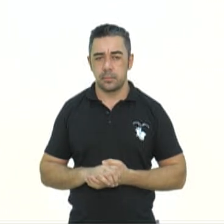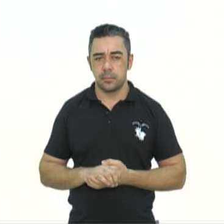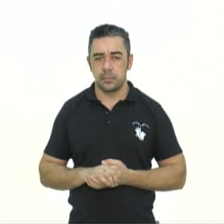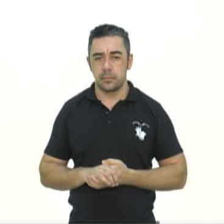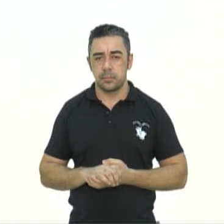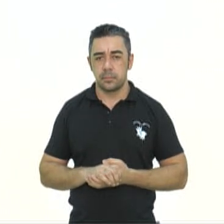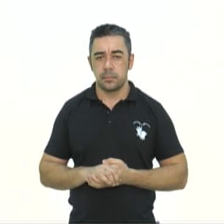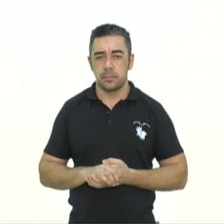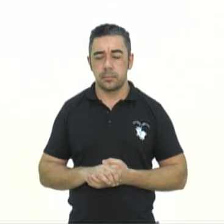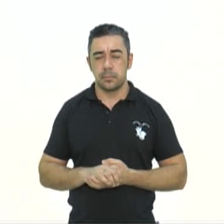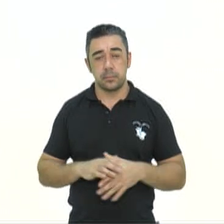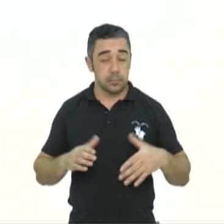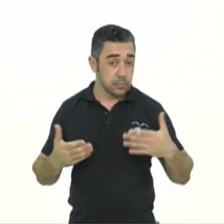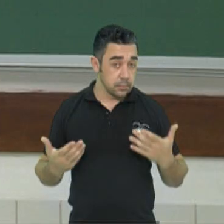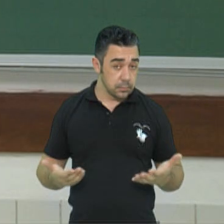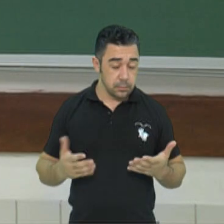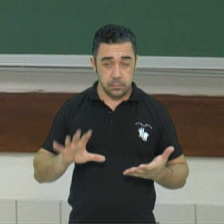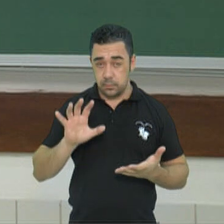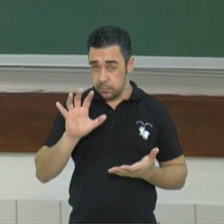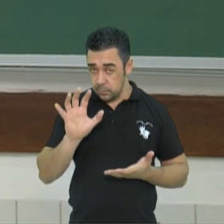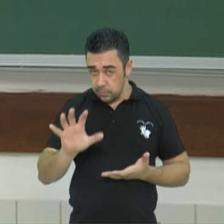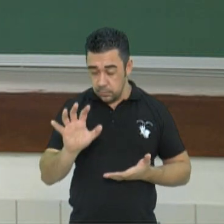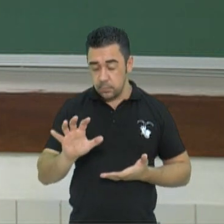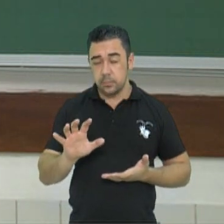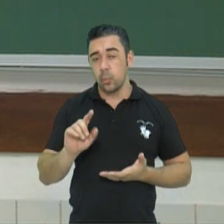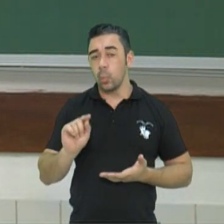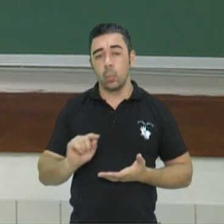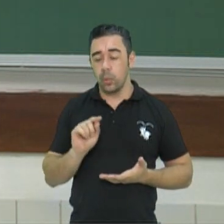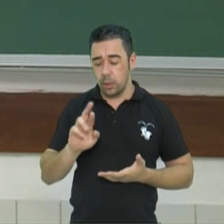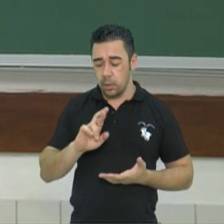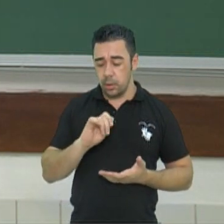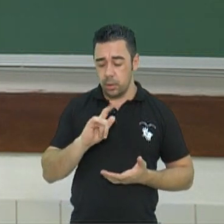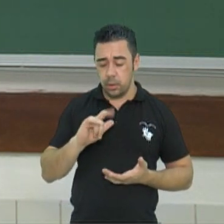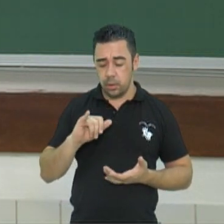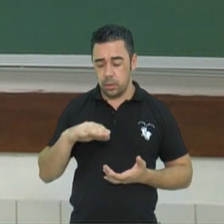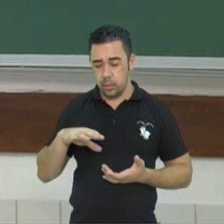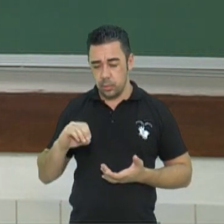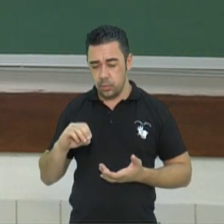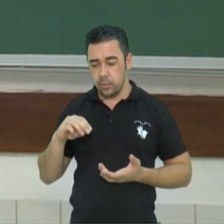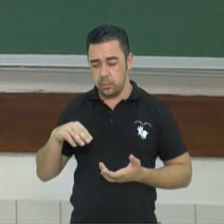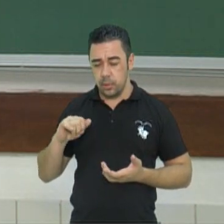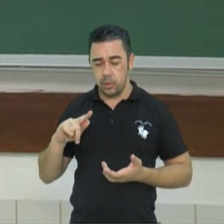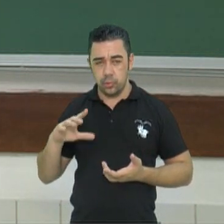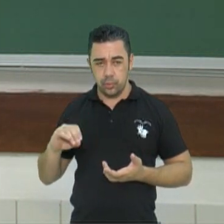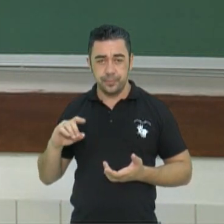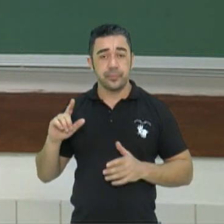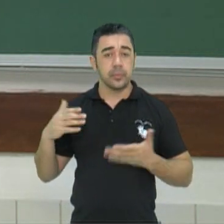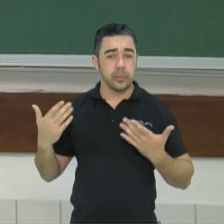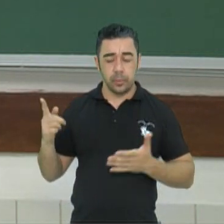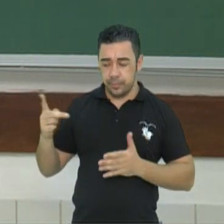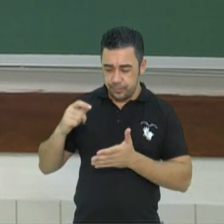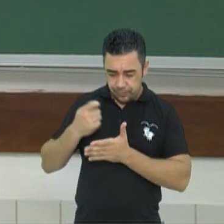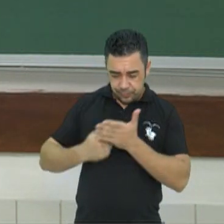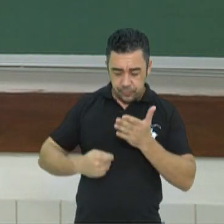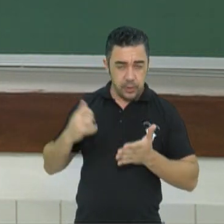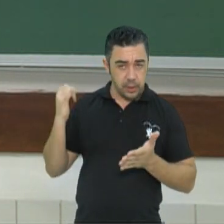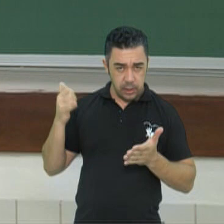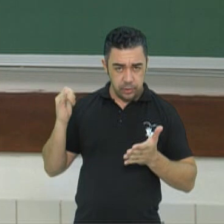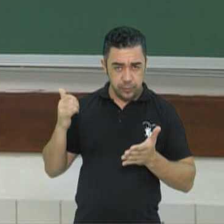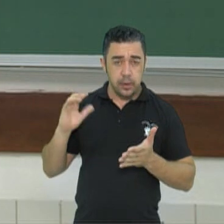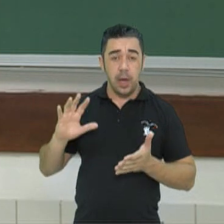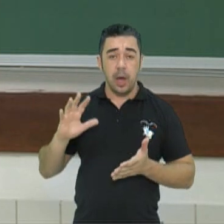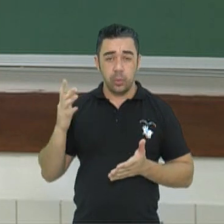lector. Então é mais ou menos assim, pessoal, o realismo mágico. Durante a narrativa do livro 100 Anos de Solidão,